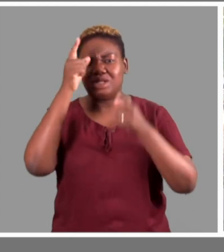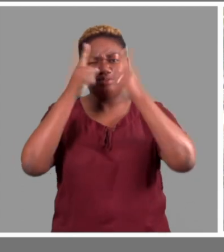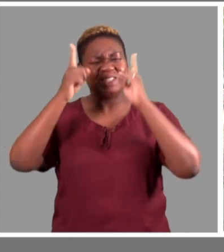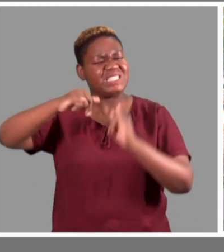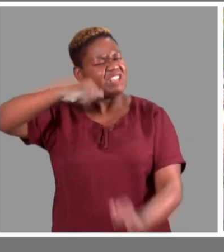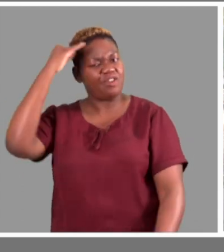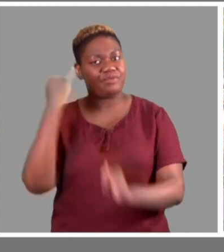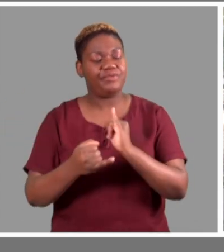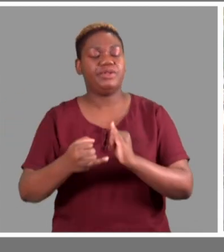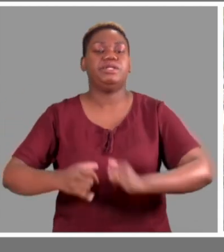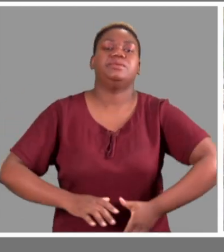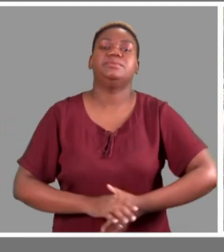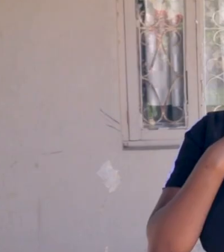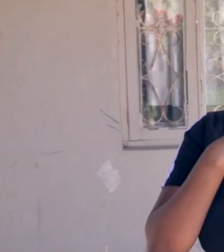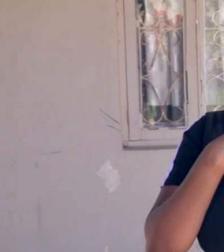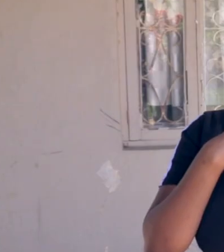o sonho de formar,